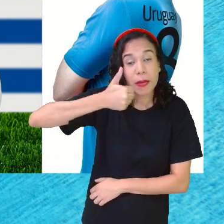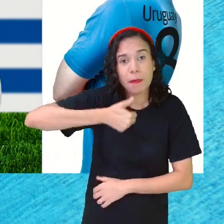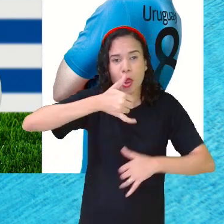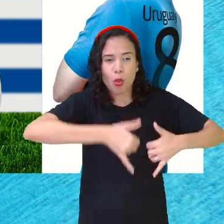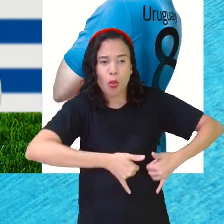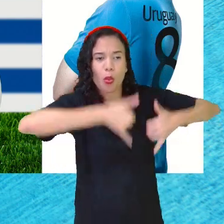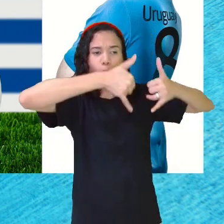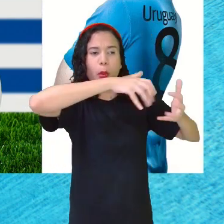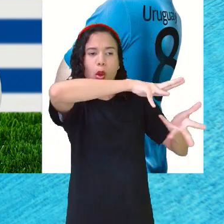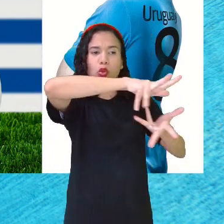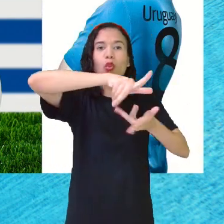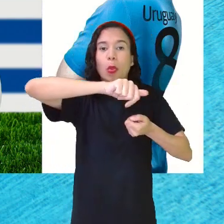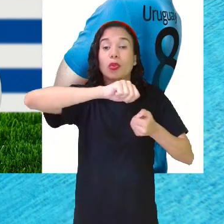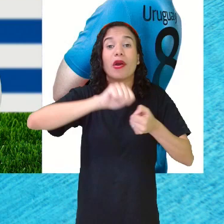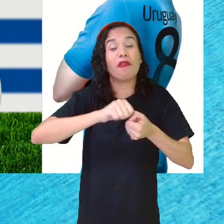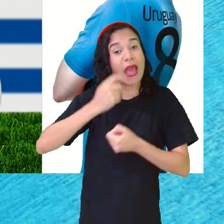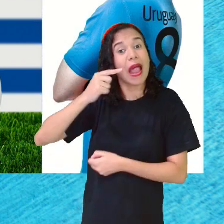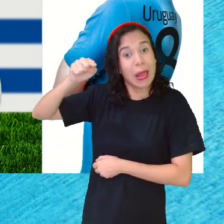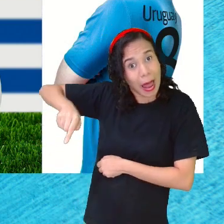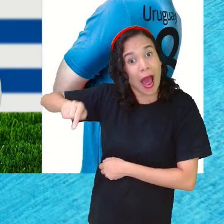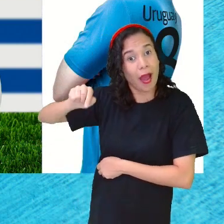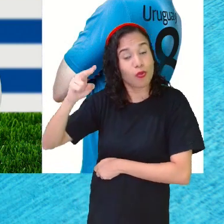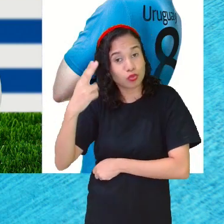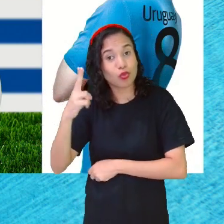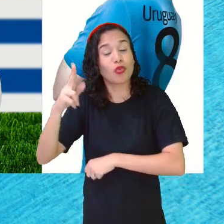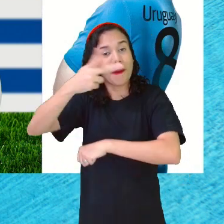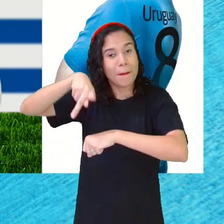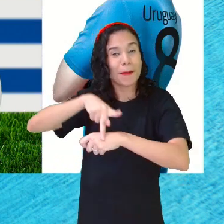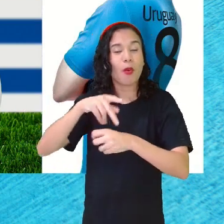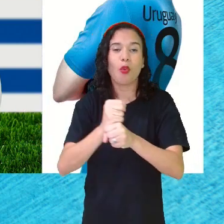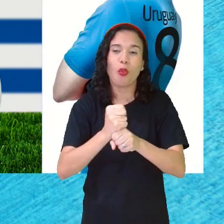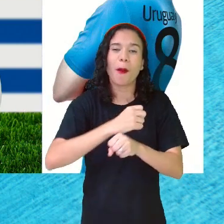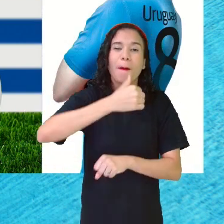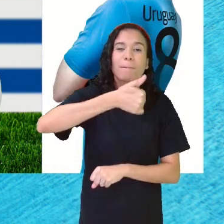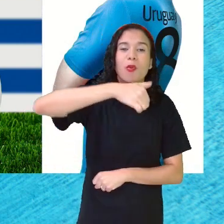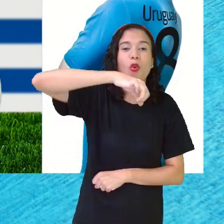Mundo foi realizada lá no Uruguai, no ano de